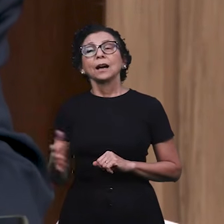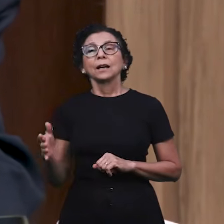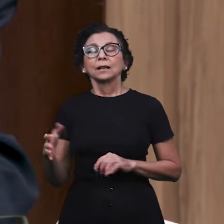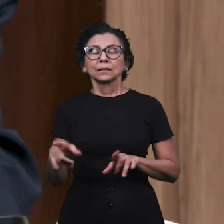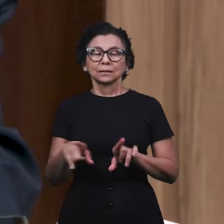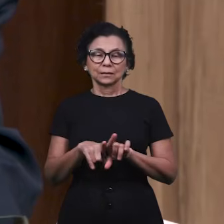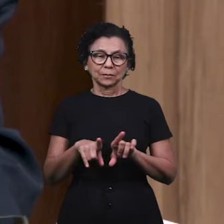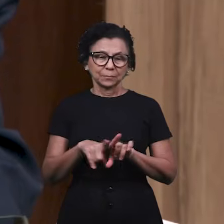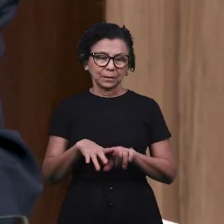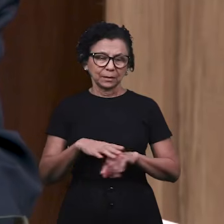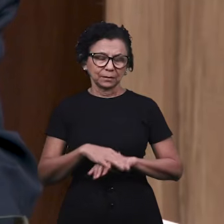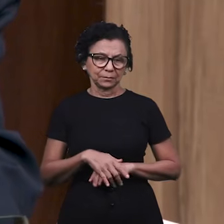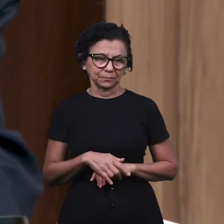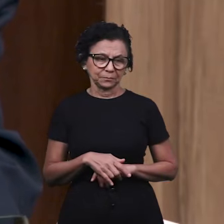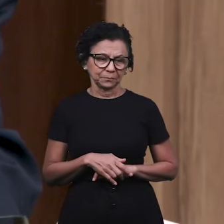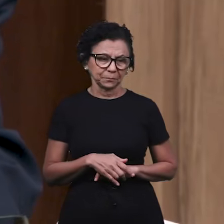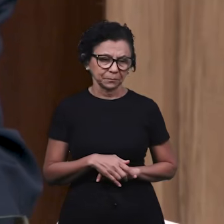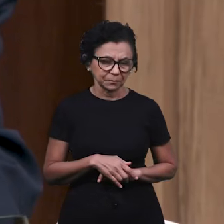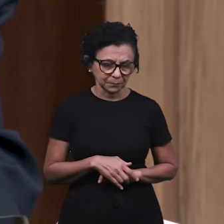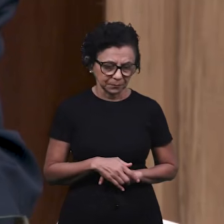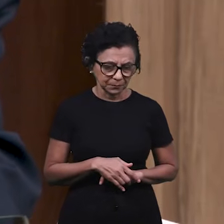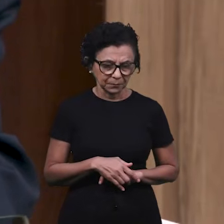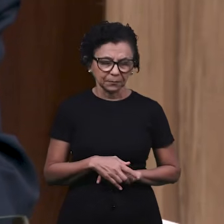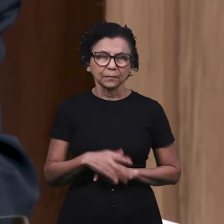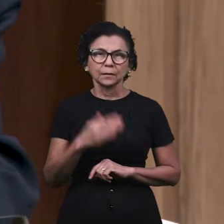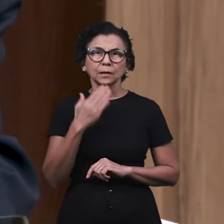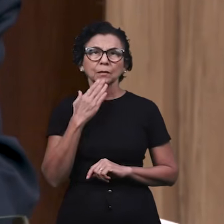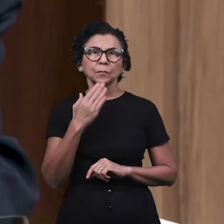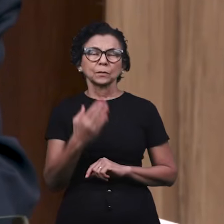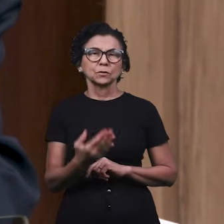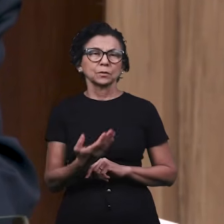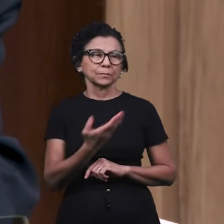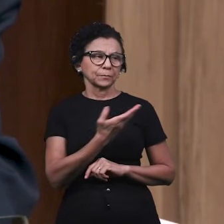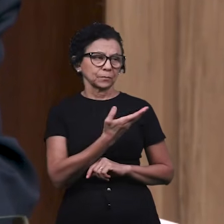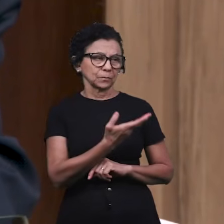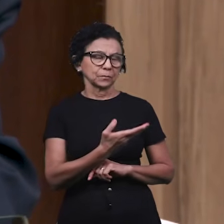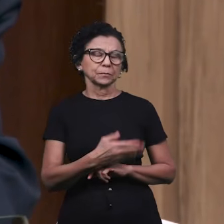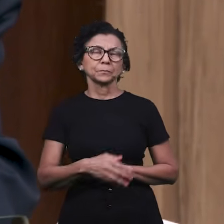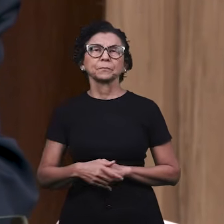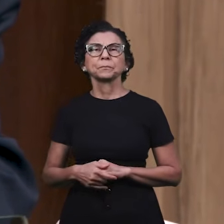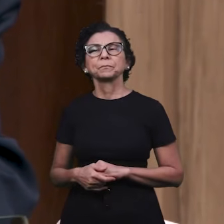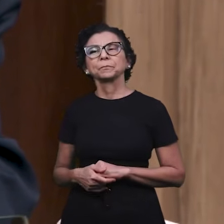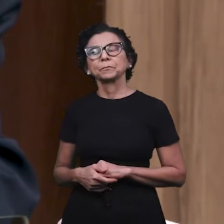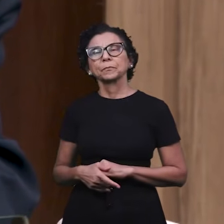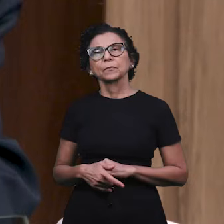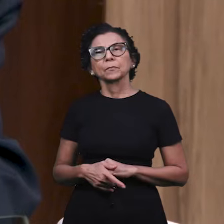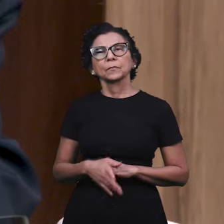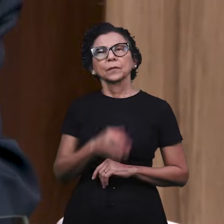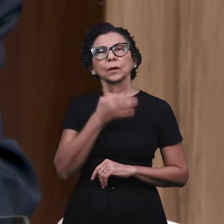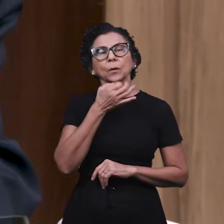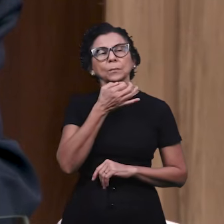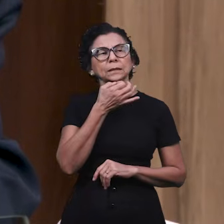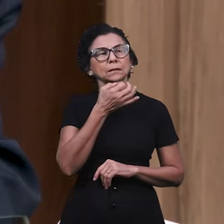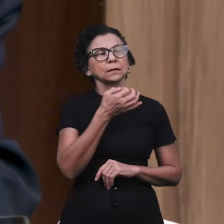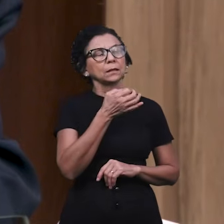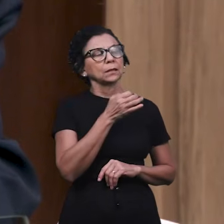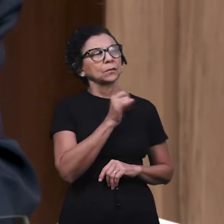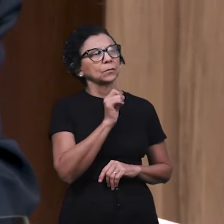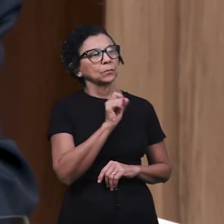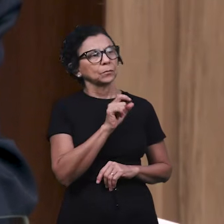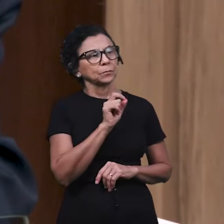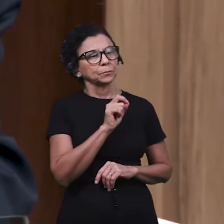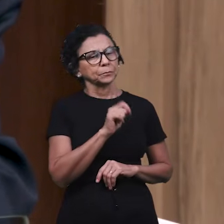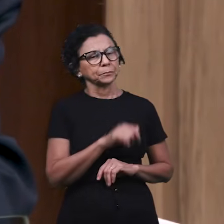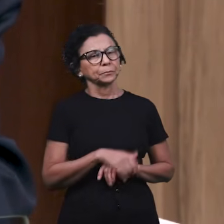agora uma colocação aqui, que eu vou pedir aos dois irmãos para nos falar a respeito disso. O que vocês acham com relação à questão